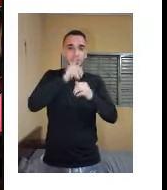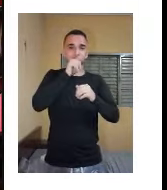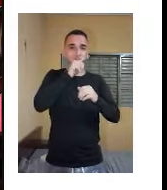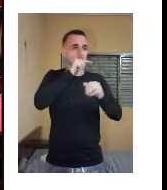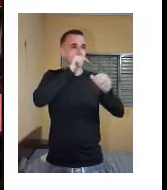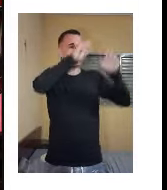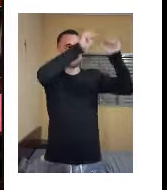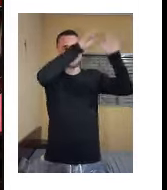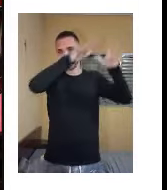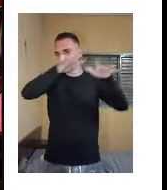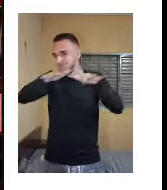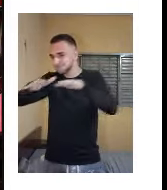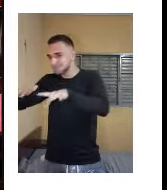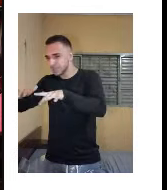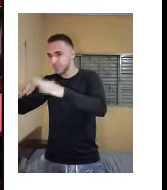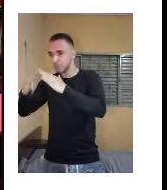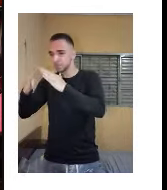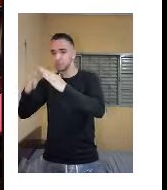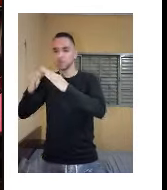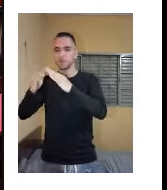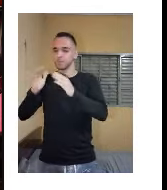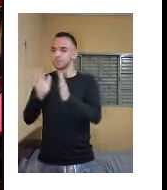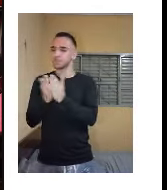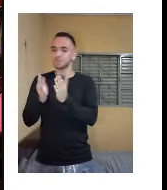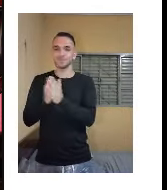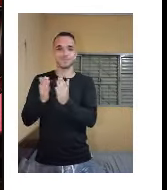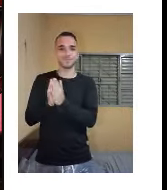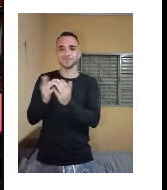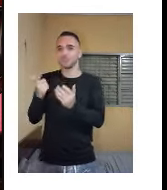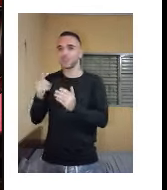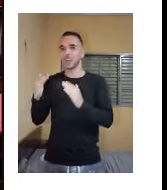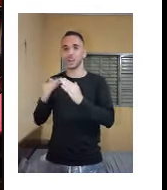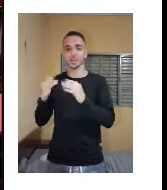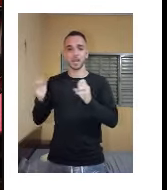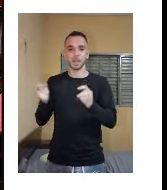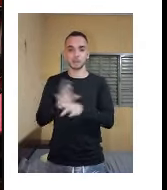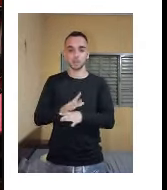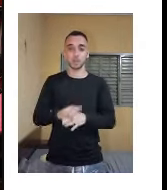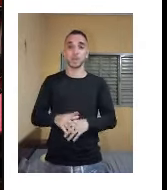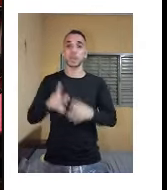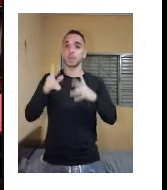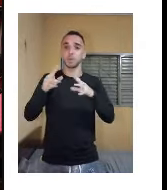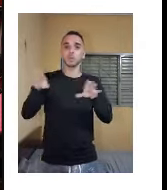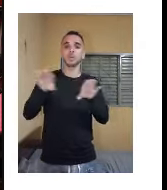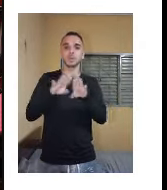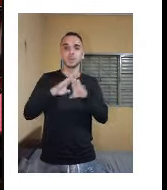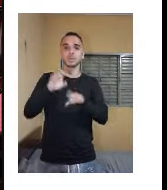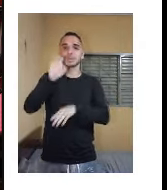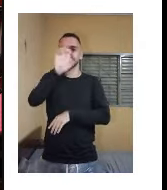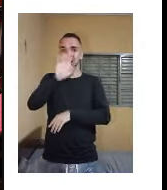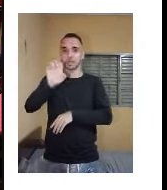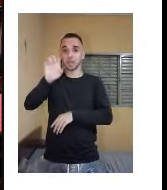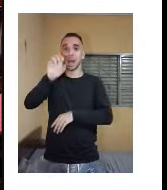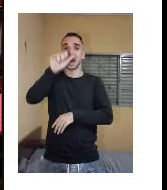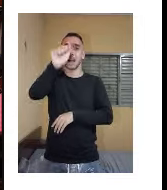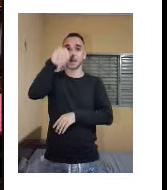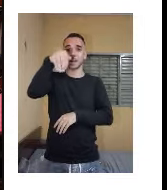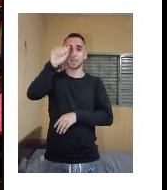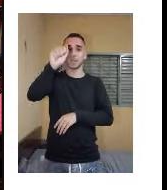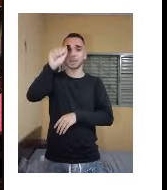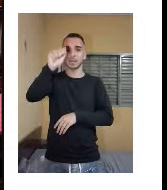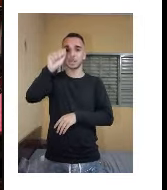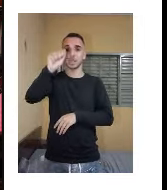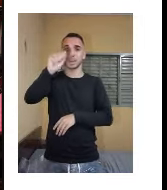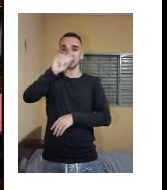As cheias aí, nesse ano, em maio, no Amazonas, mais de 450 mil pessoas